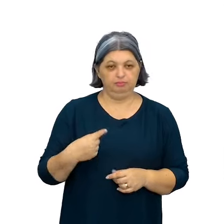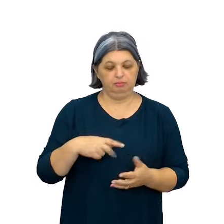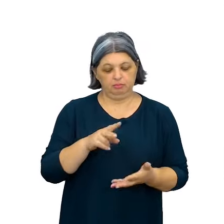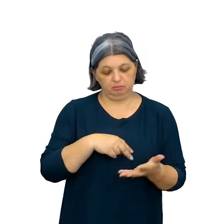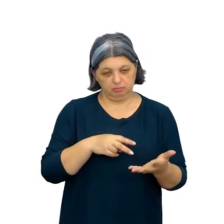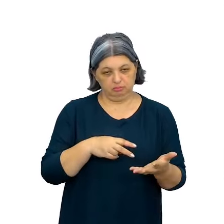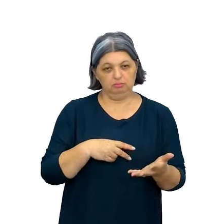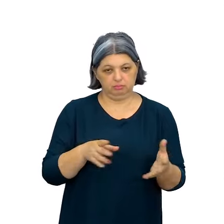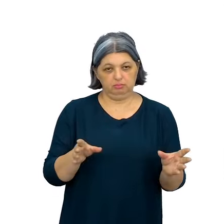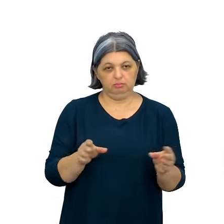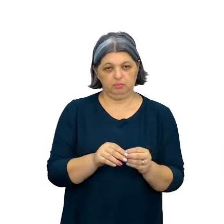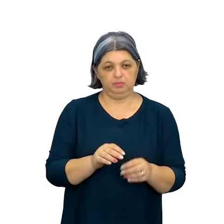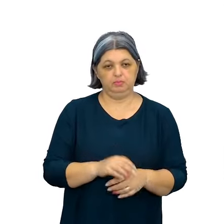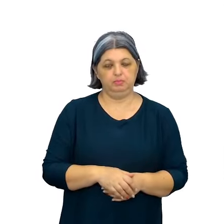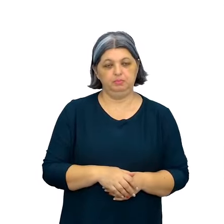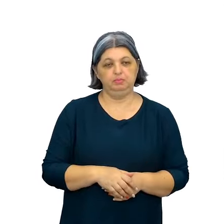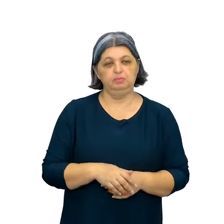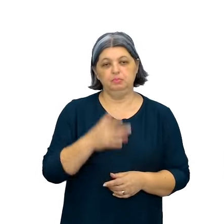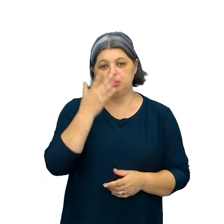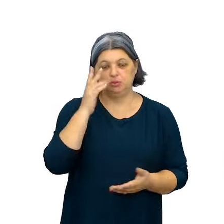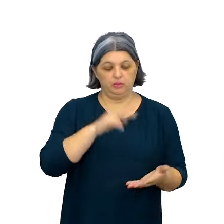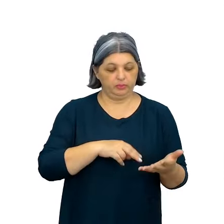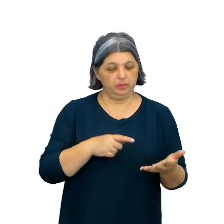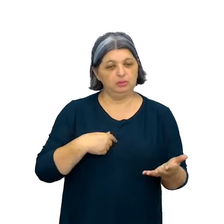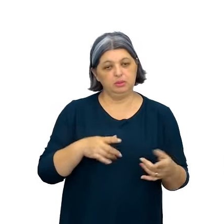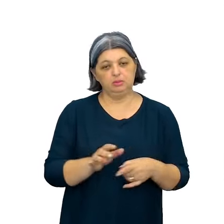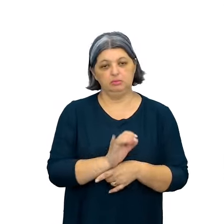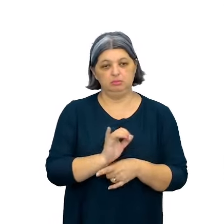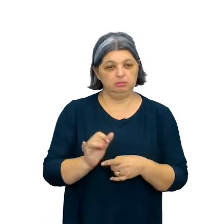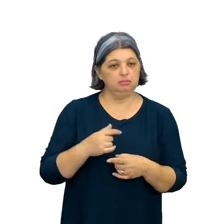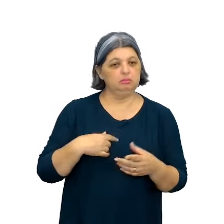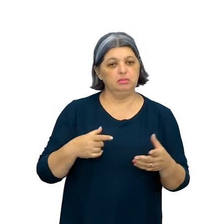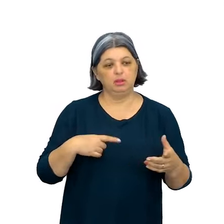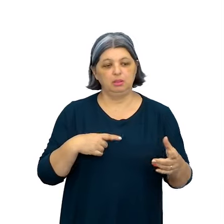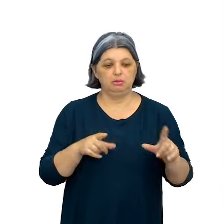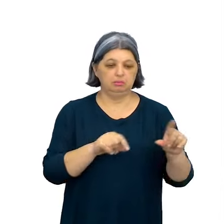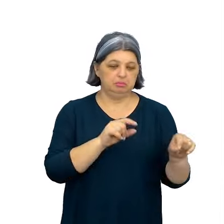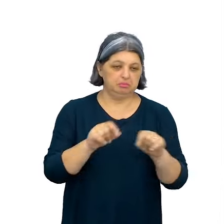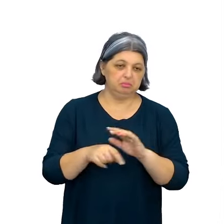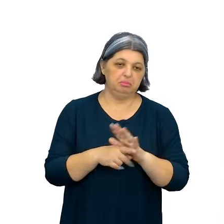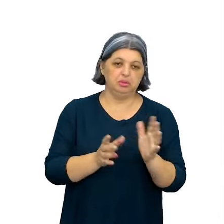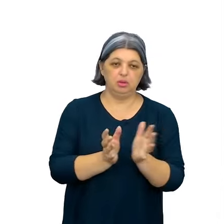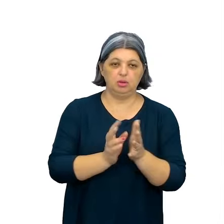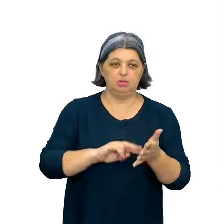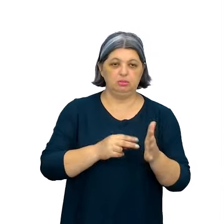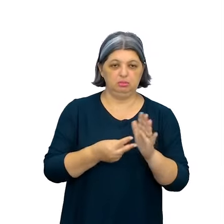leitura atenta. Para isso, o leitor deve observar certas pistas deixadas pelo autor, bem como o conjunto de